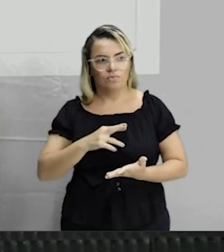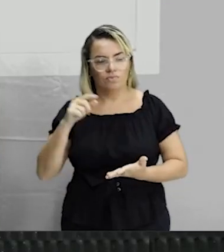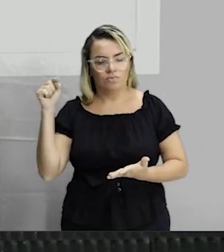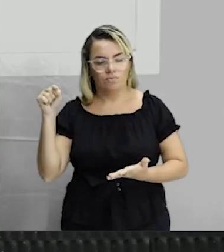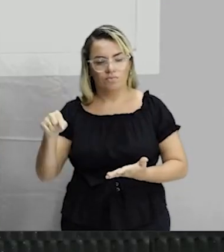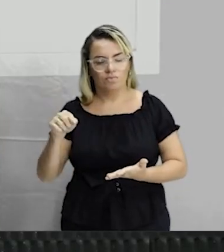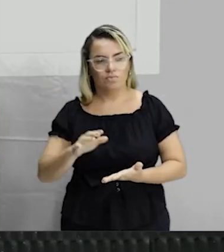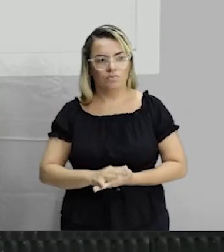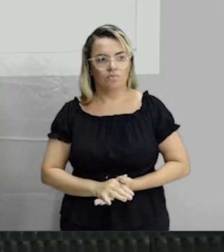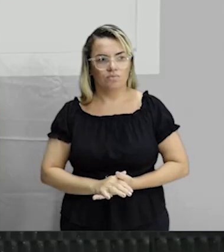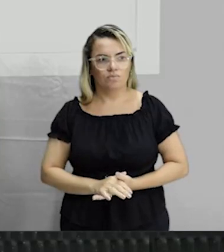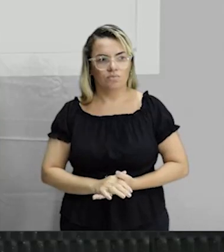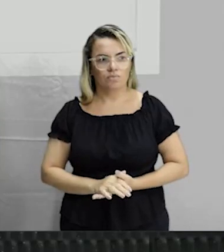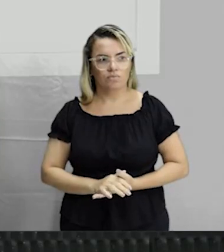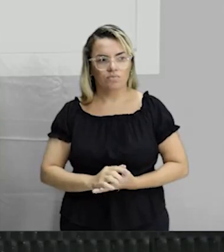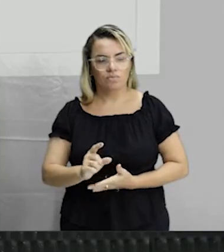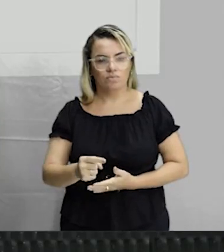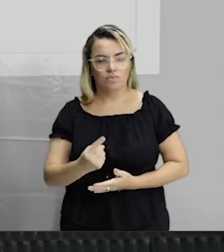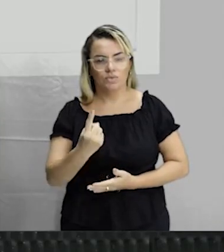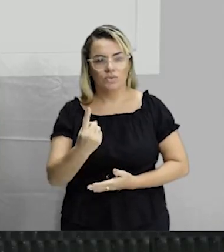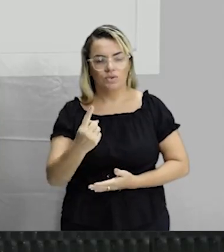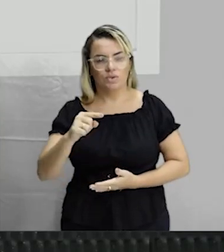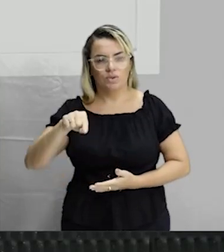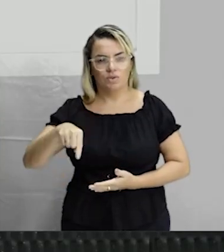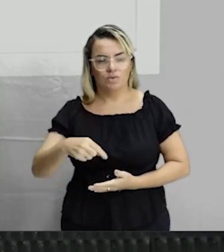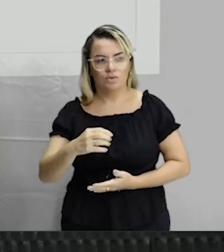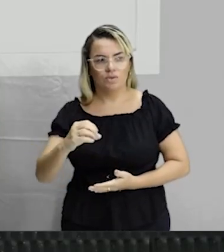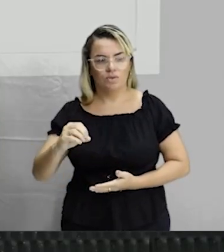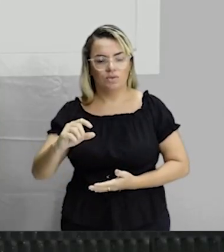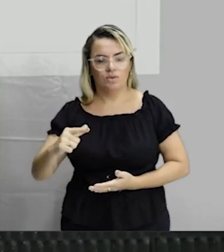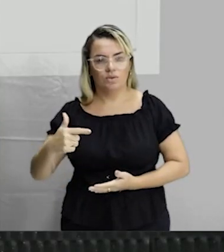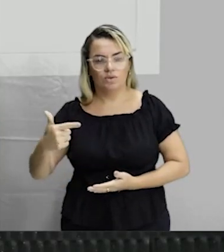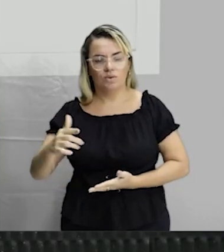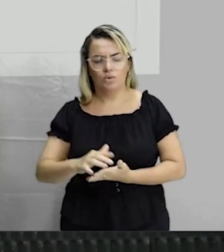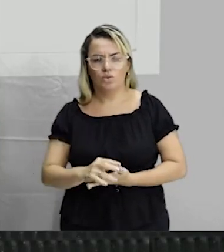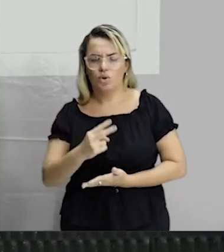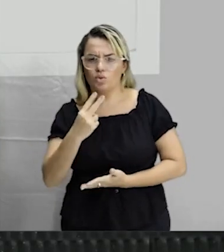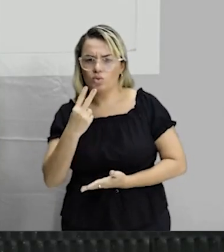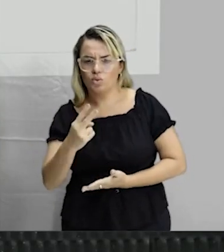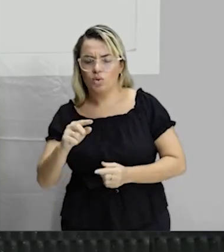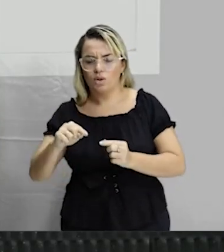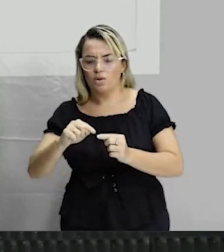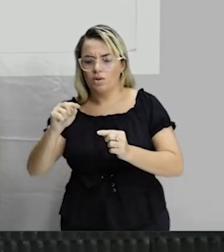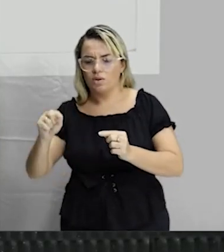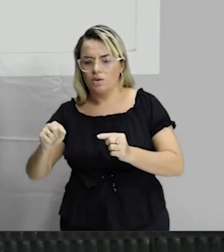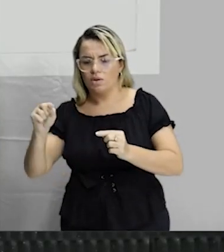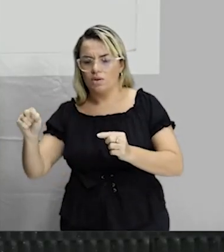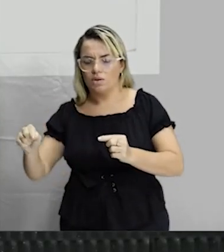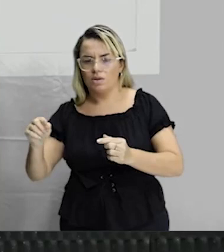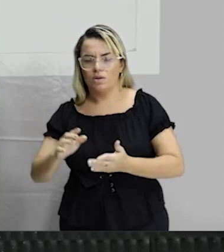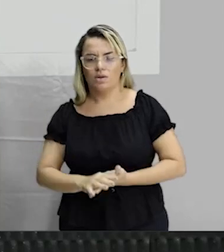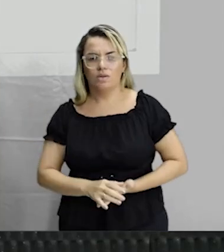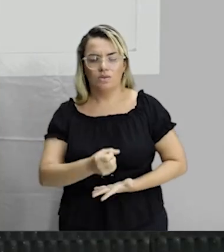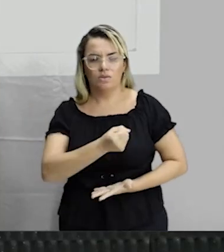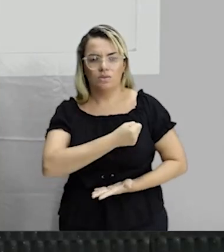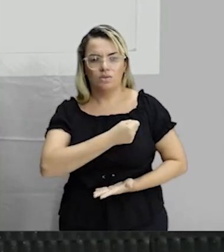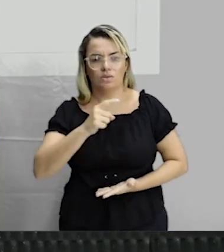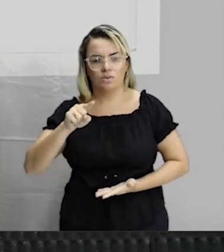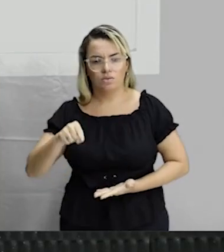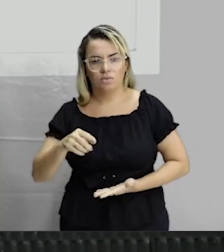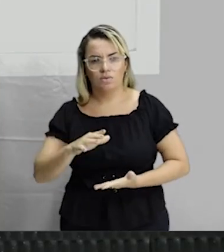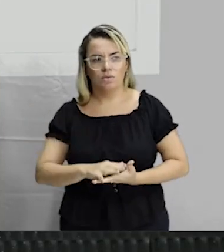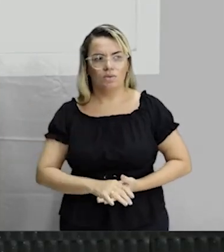1,02. Vamos trabalhar aqui com apenas duas casas decimais, tá? Dá um valor aqui aproximado,